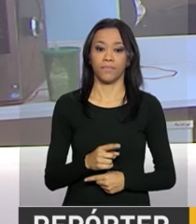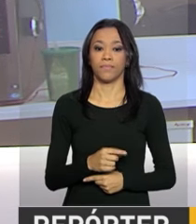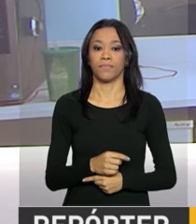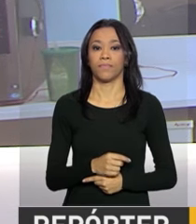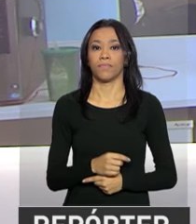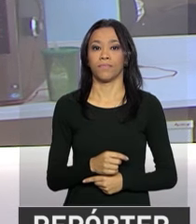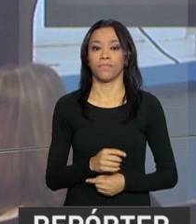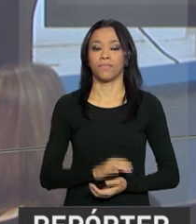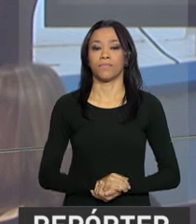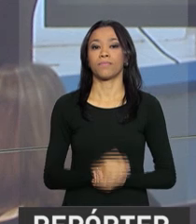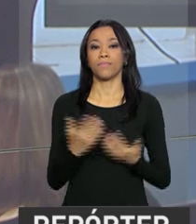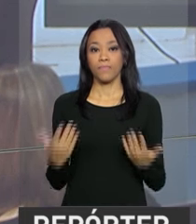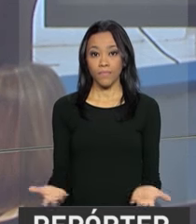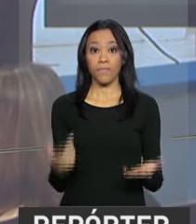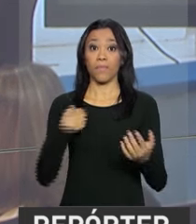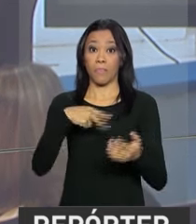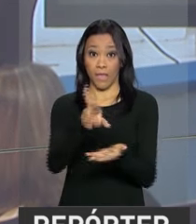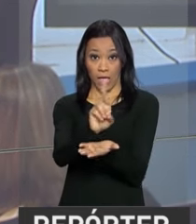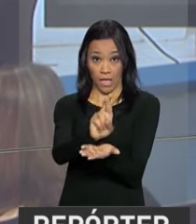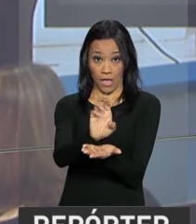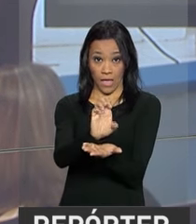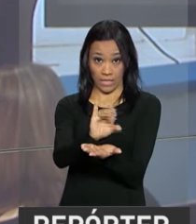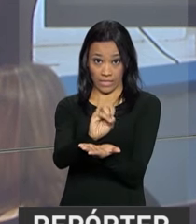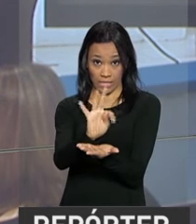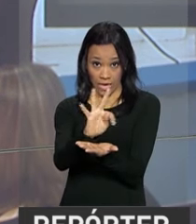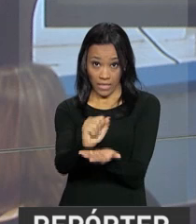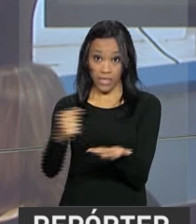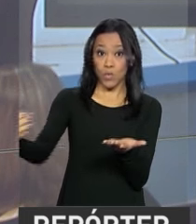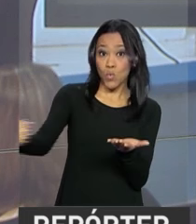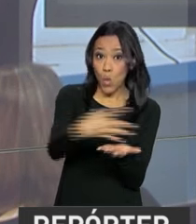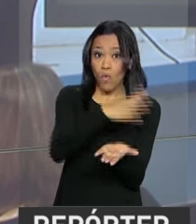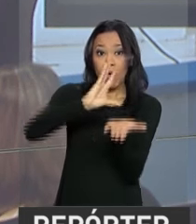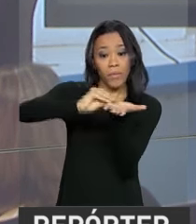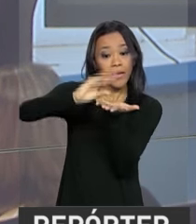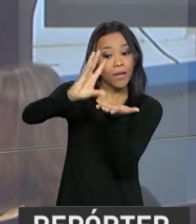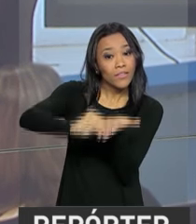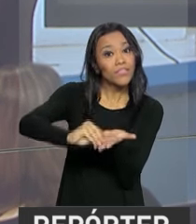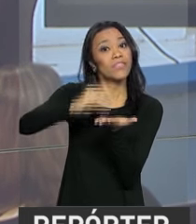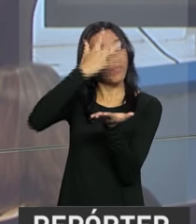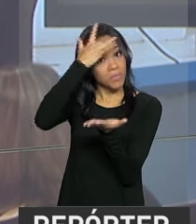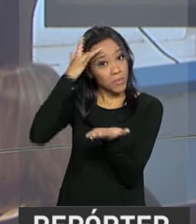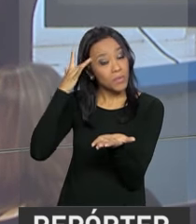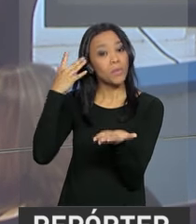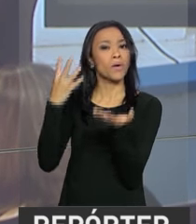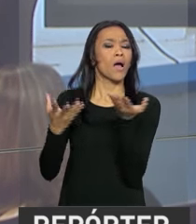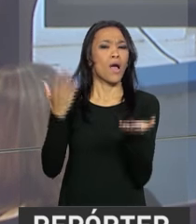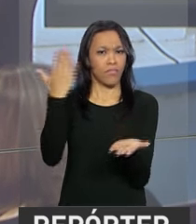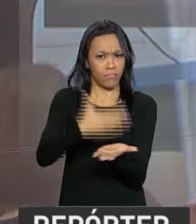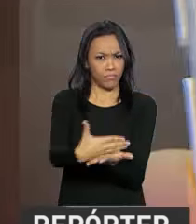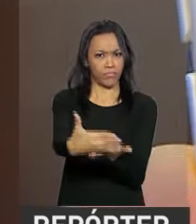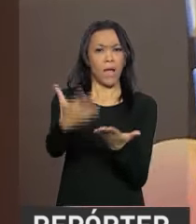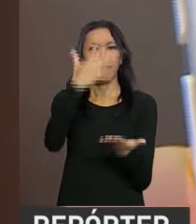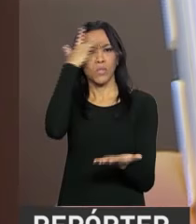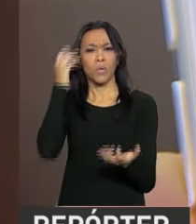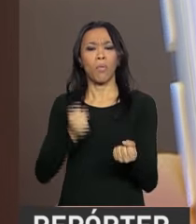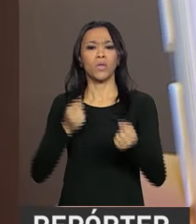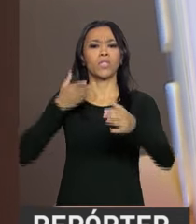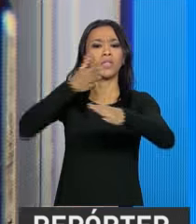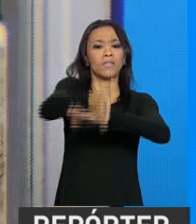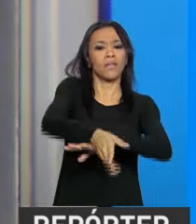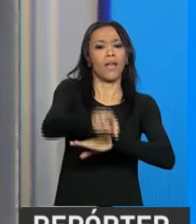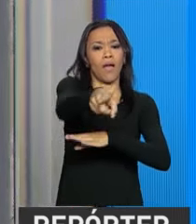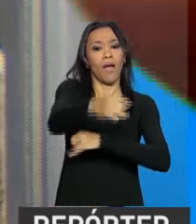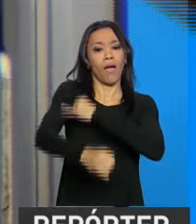receita.fazenda.gov.br e a Receita Federal está com uma nova versão de aplicativo para pessoa física a partir de agora o contribuinte Pode emitir o